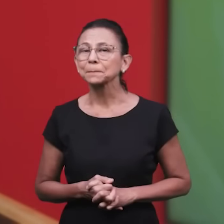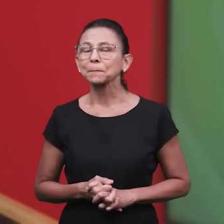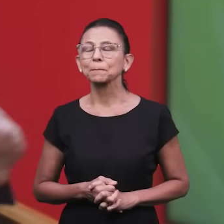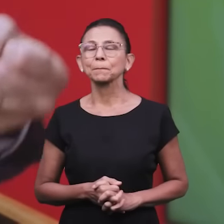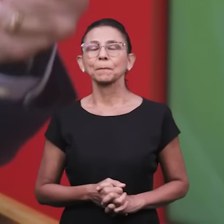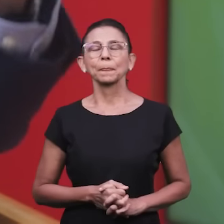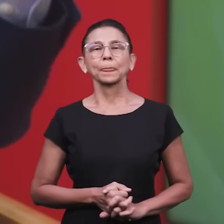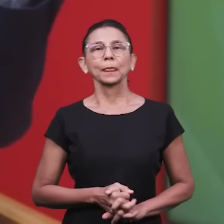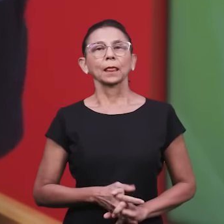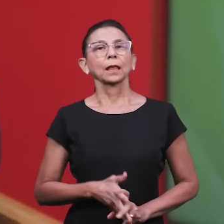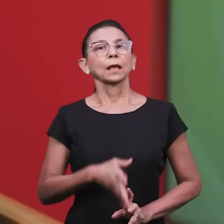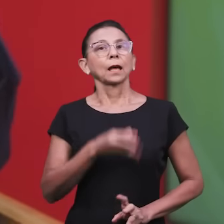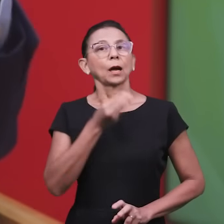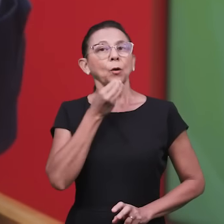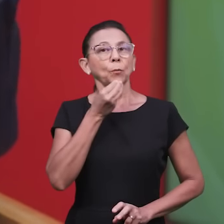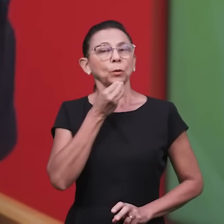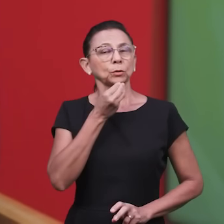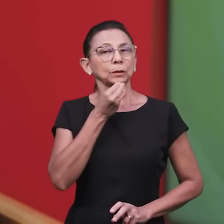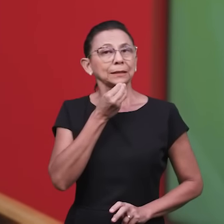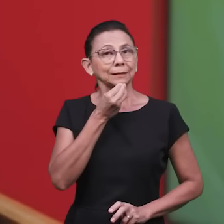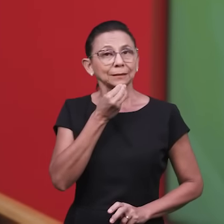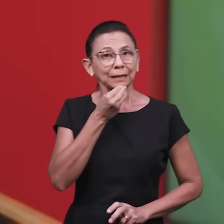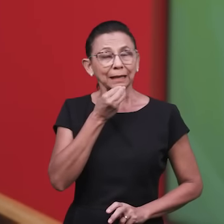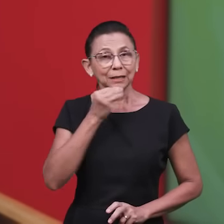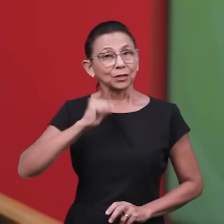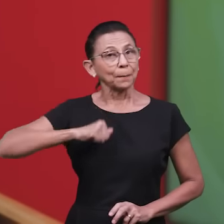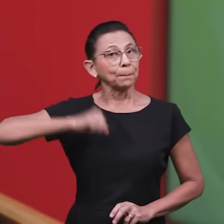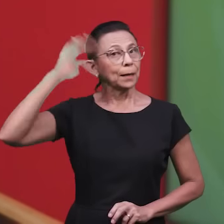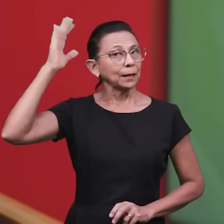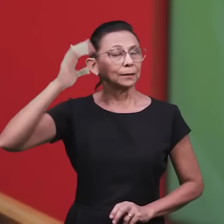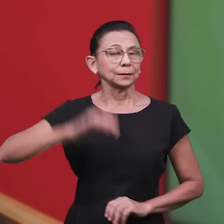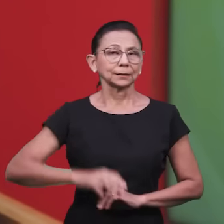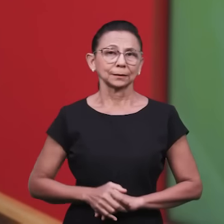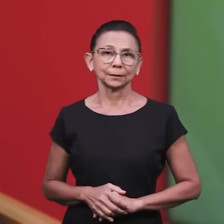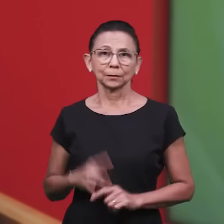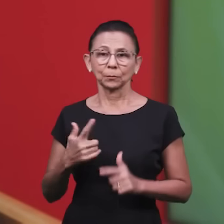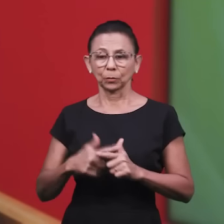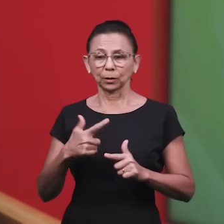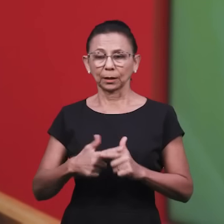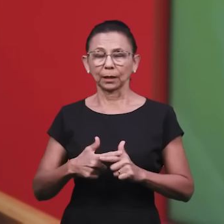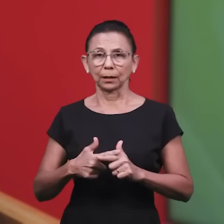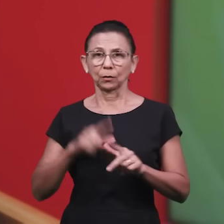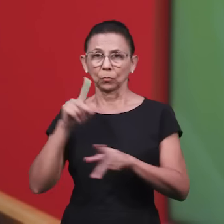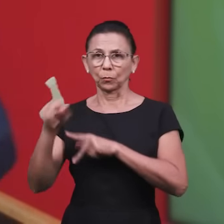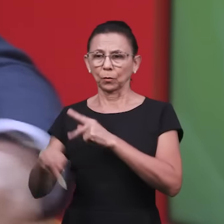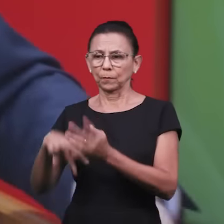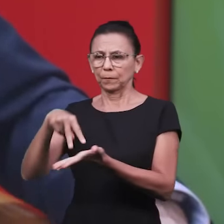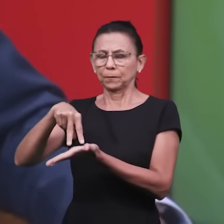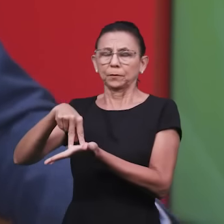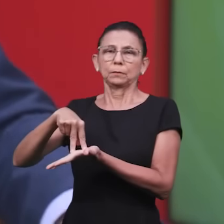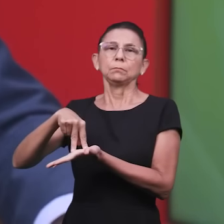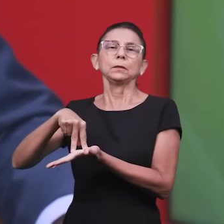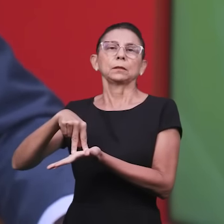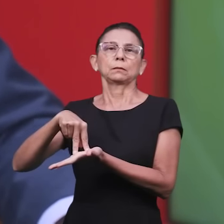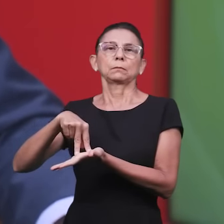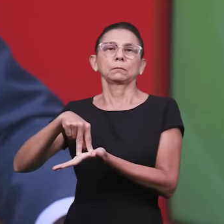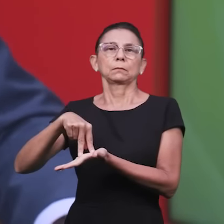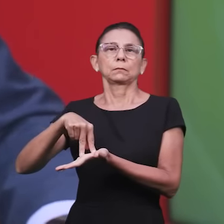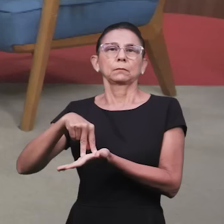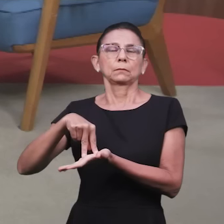chance desse povo estar mais firme no Senhor, a sua fé mais fortalecida, é muito maior,